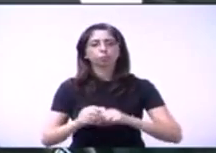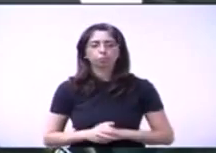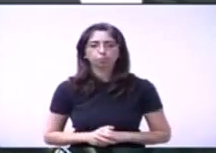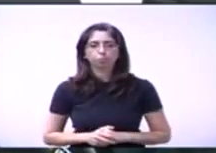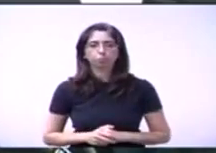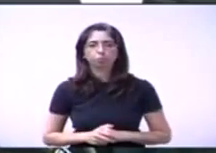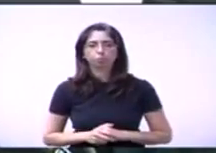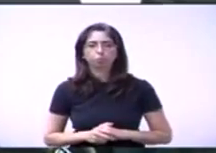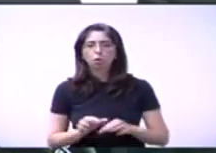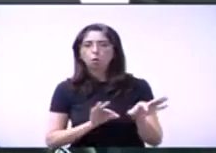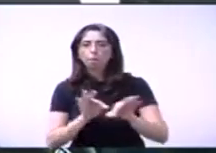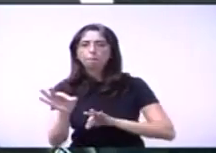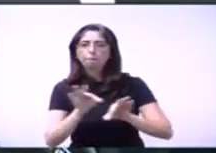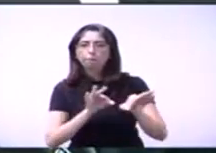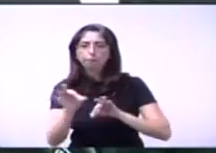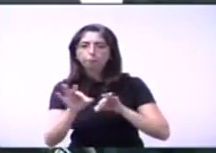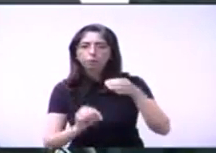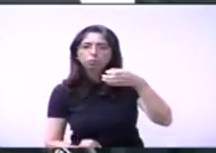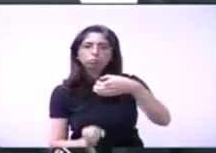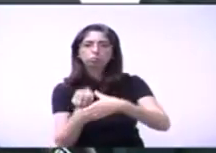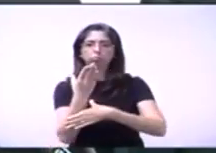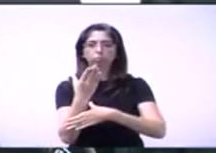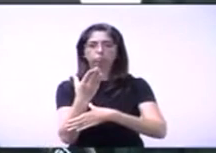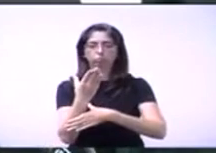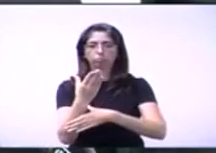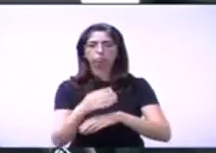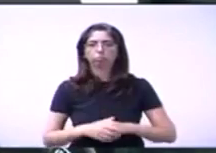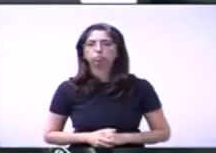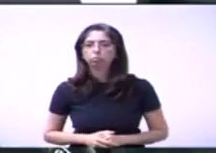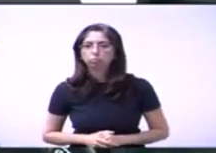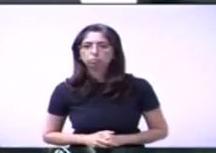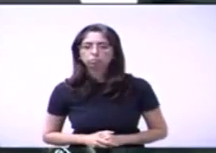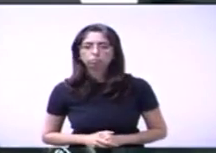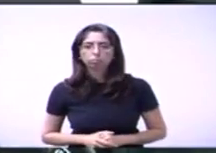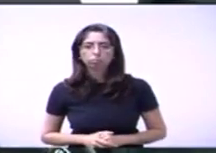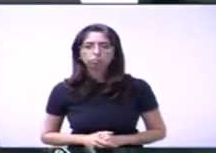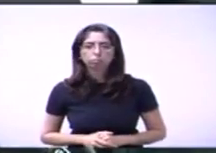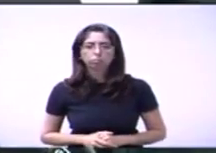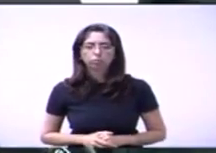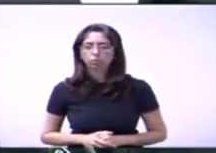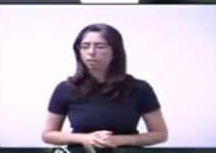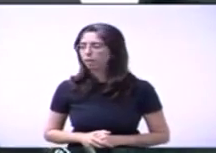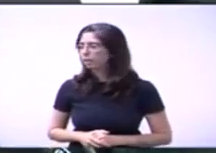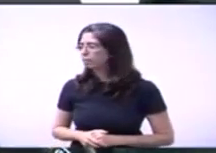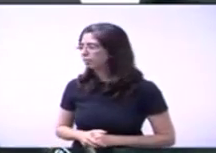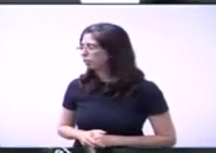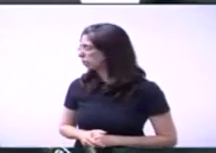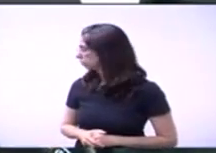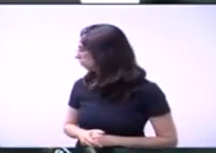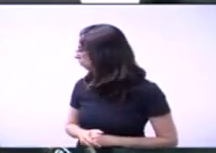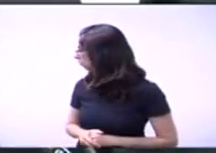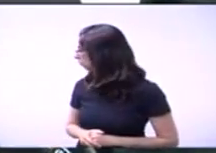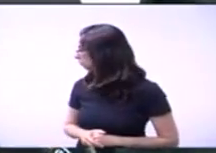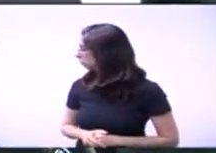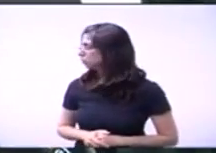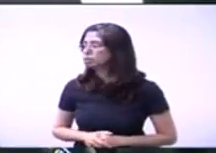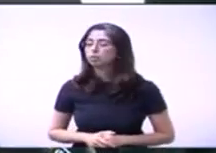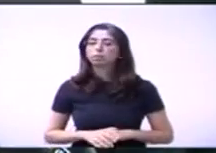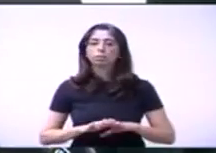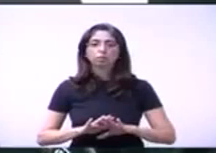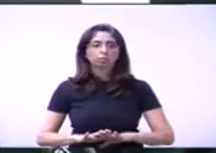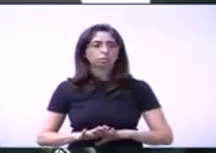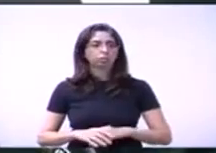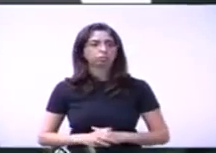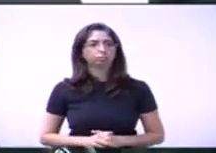elaboração do Plano Municipal de Mobilidade Urbana. 119, do vereador